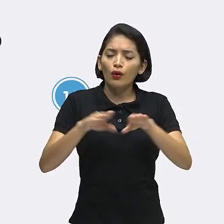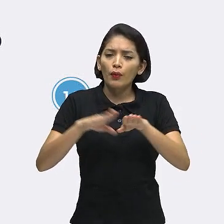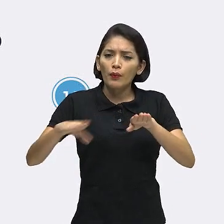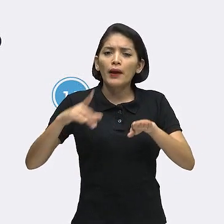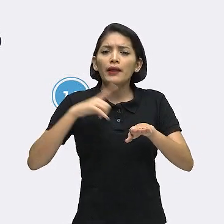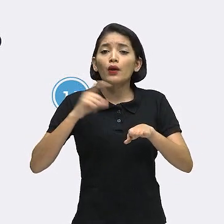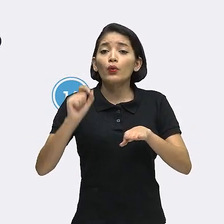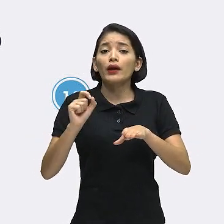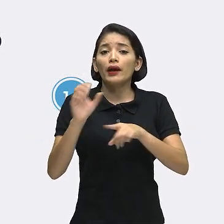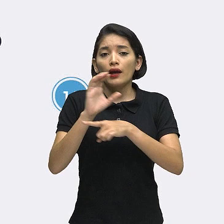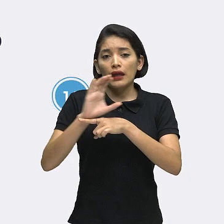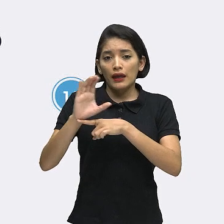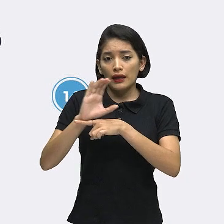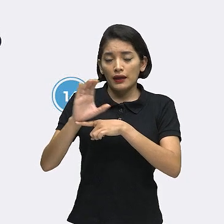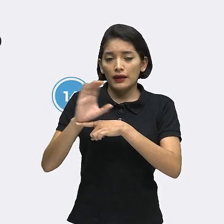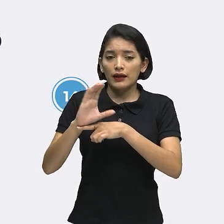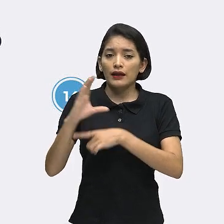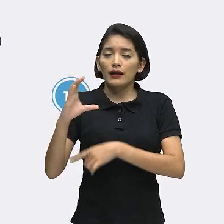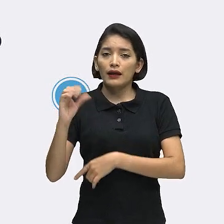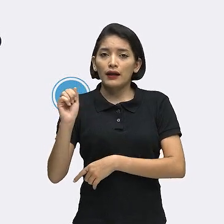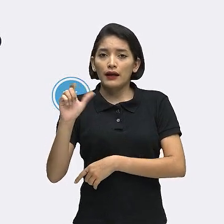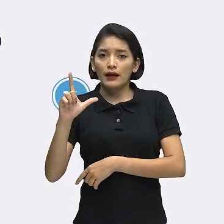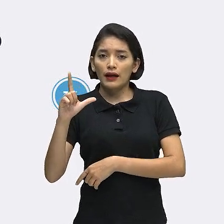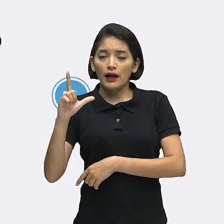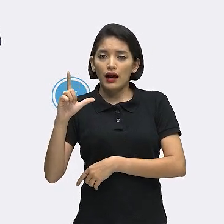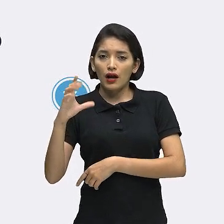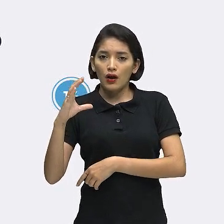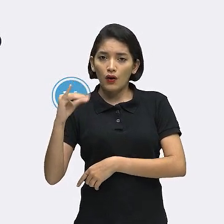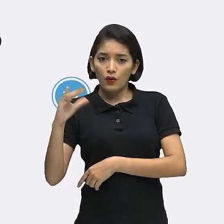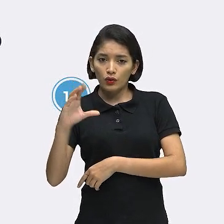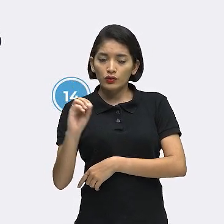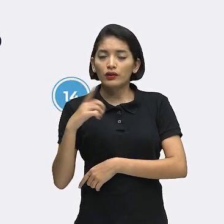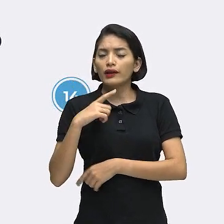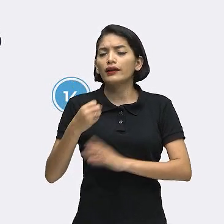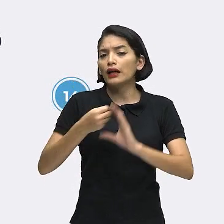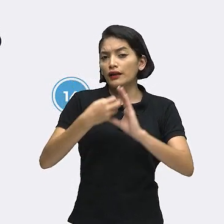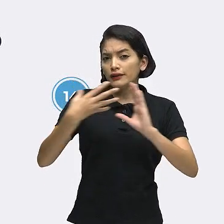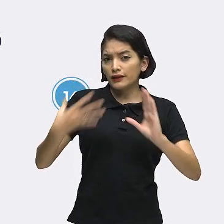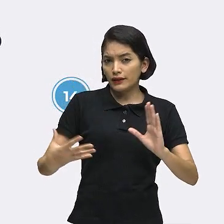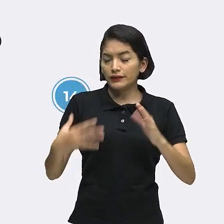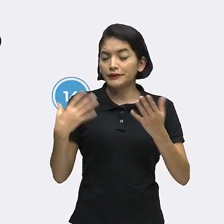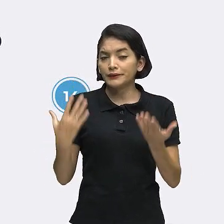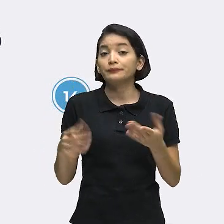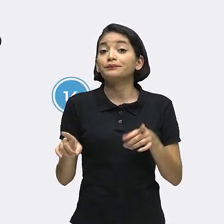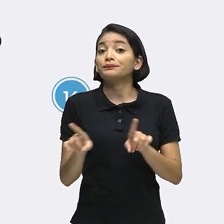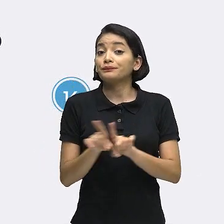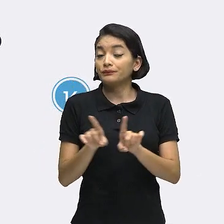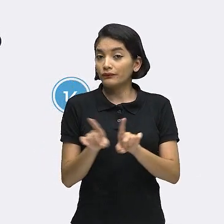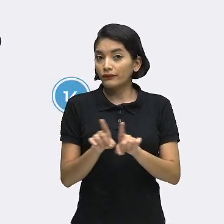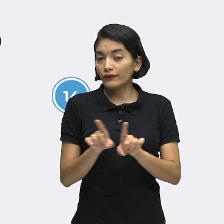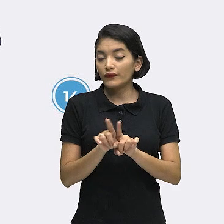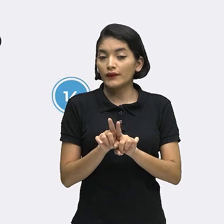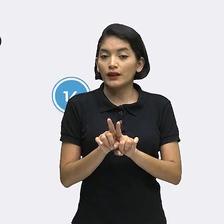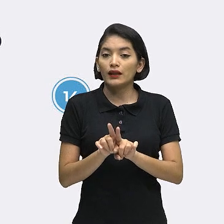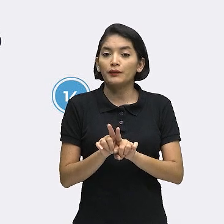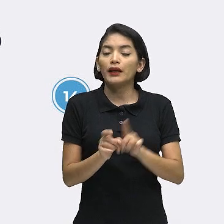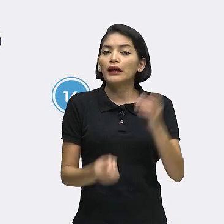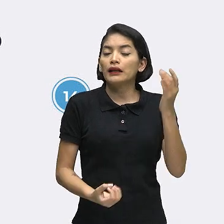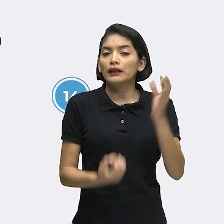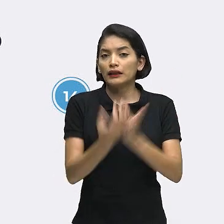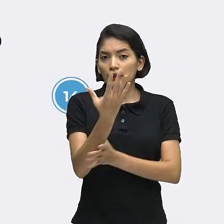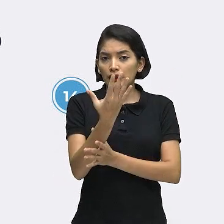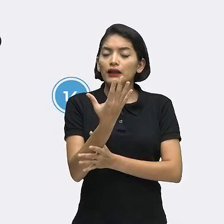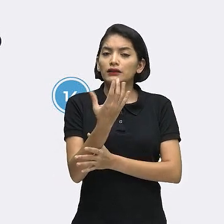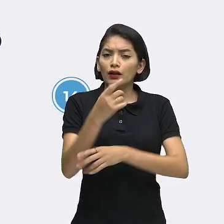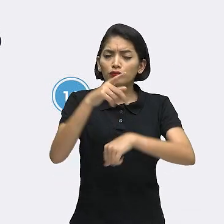essa afirmativa está correta. O solo calcário ela tem essa característica, além de que, né, que ele tem essa origem nas